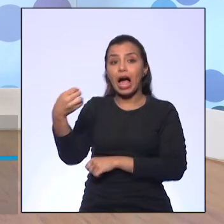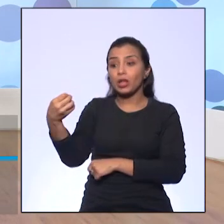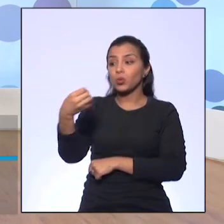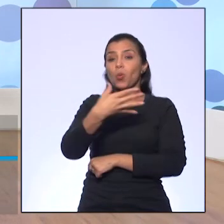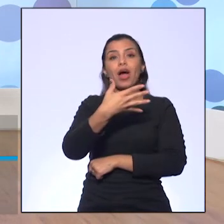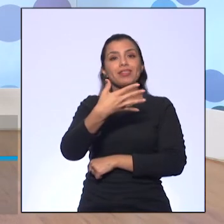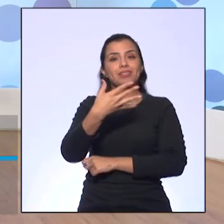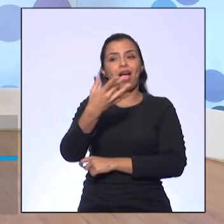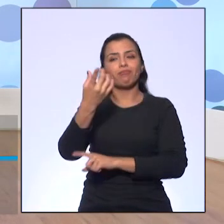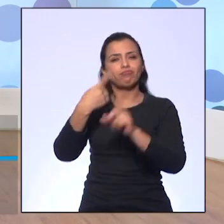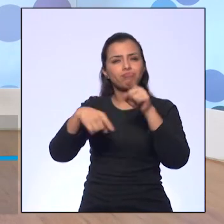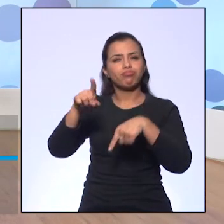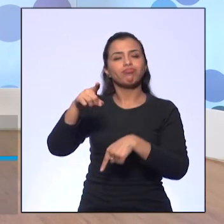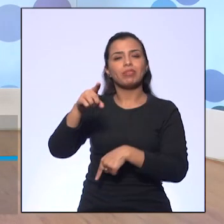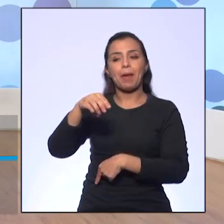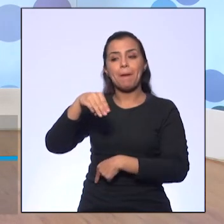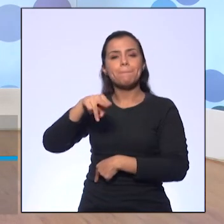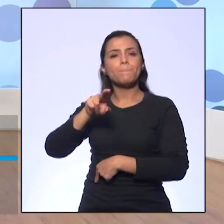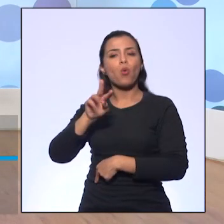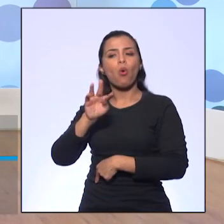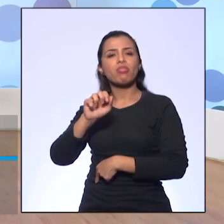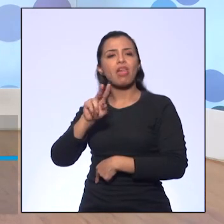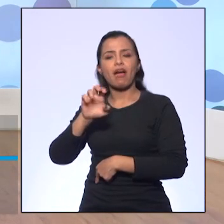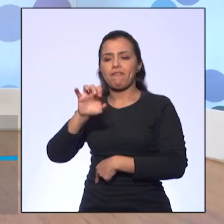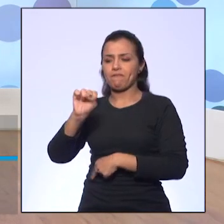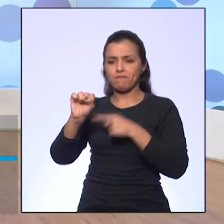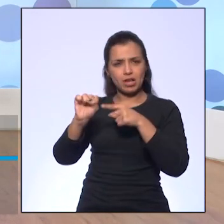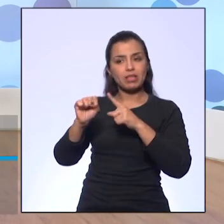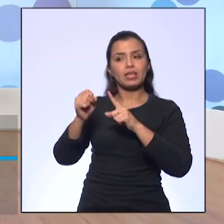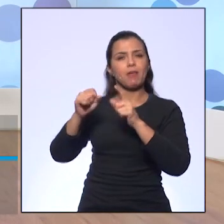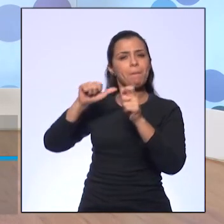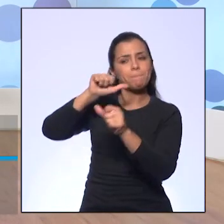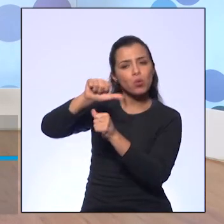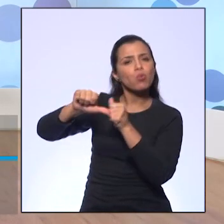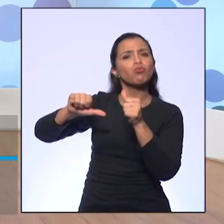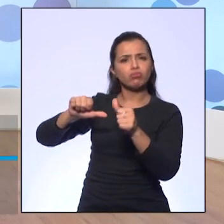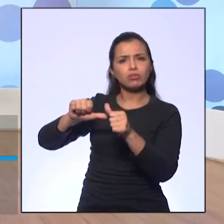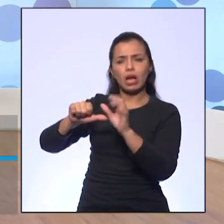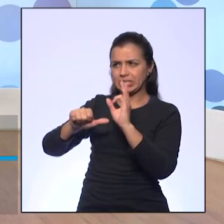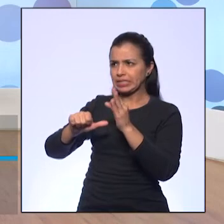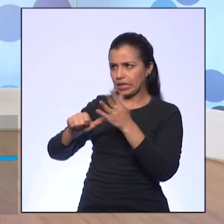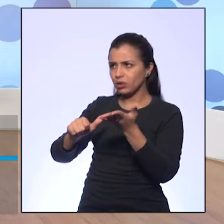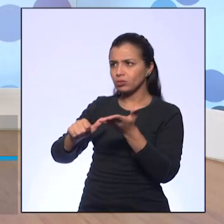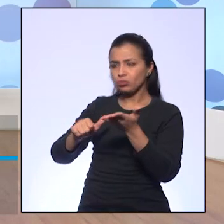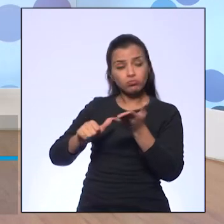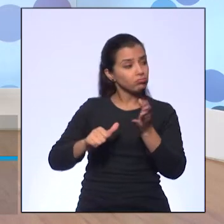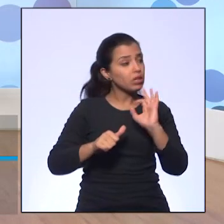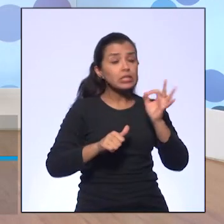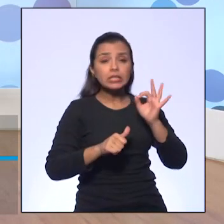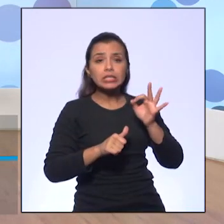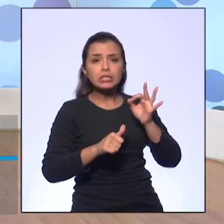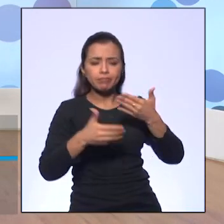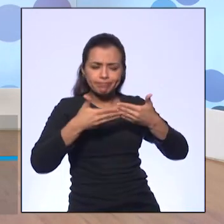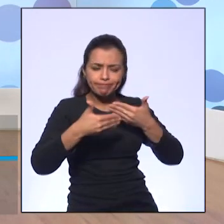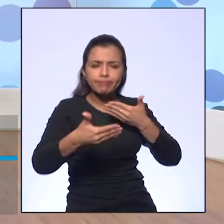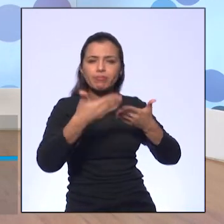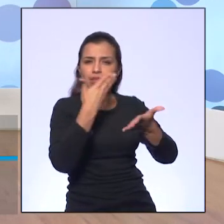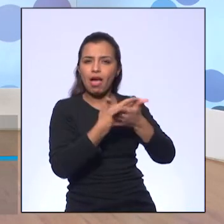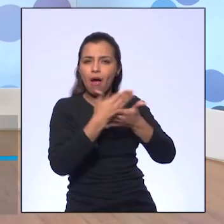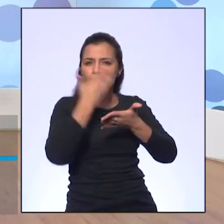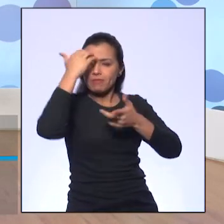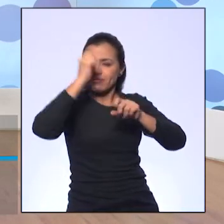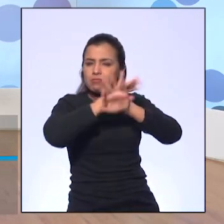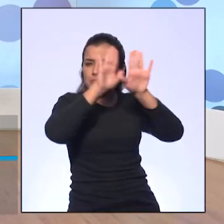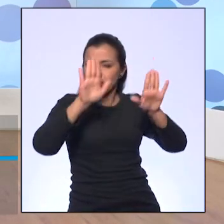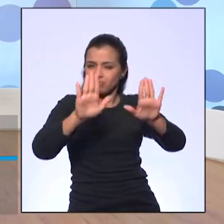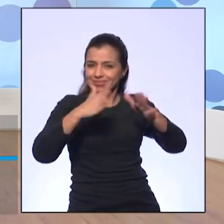seria mutáveis, eles mudam, eles se refazem, Sim. se flexionam, como seria? Fará sentido ao longo da aula.